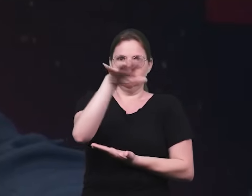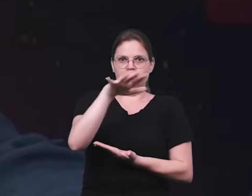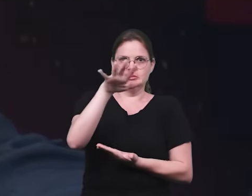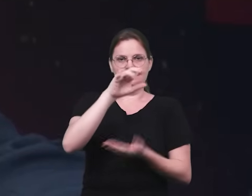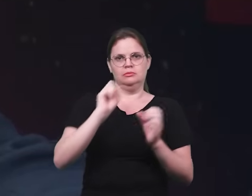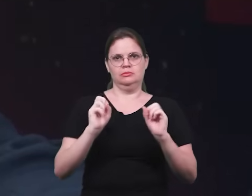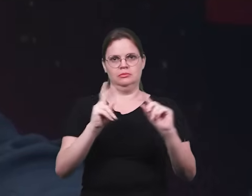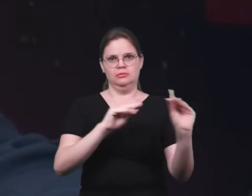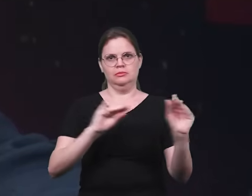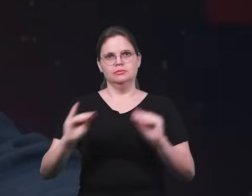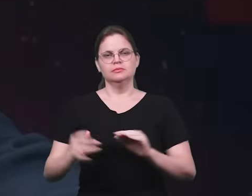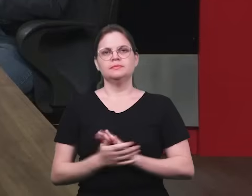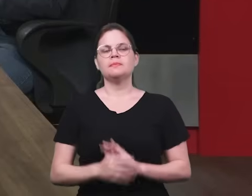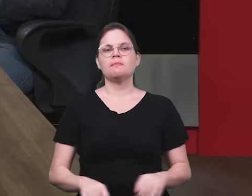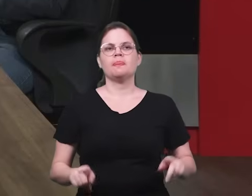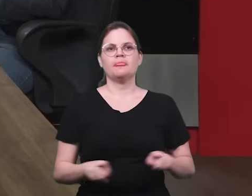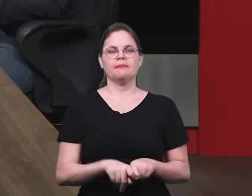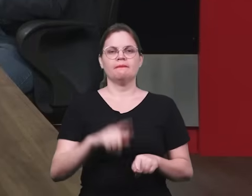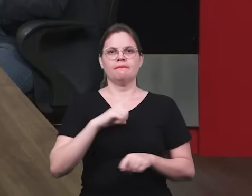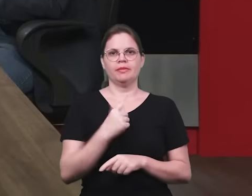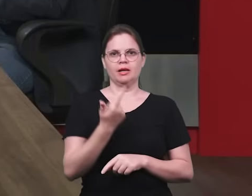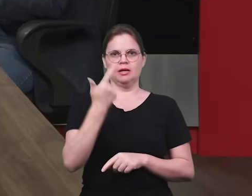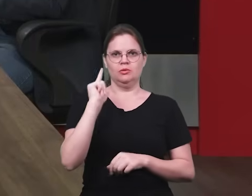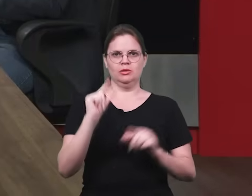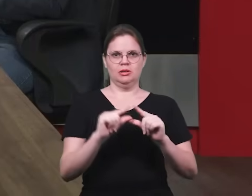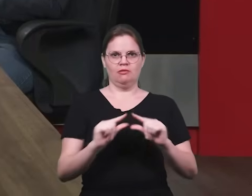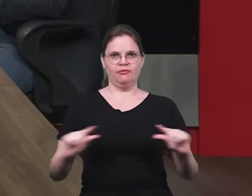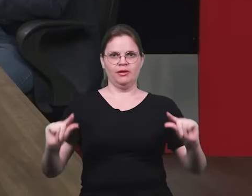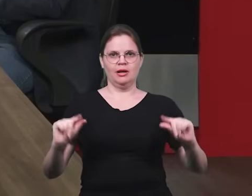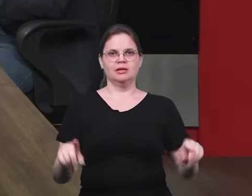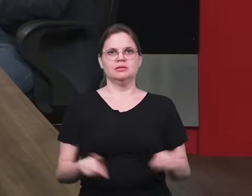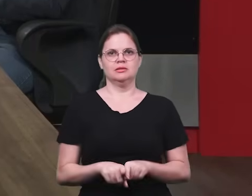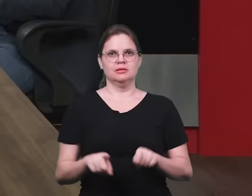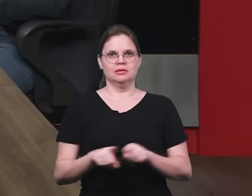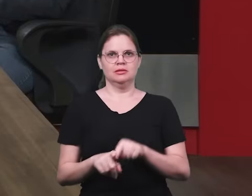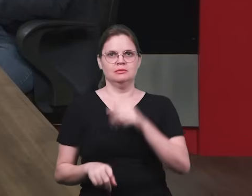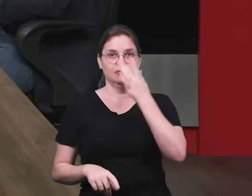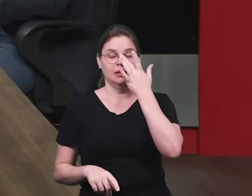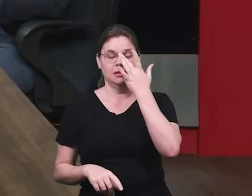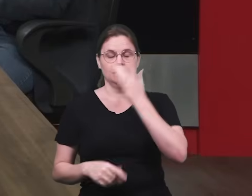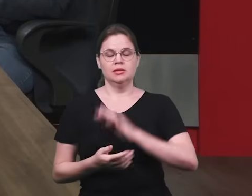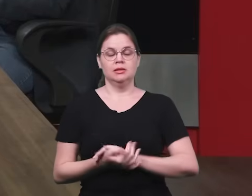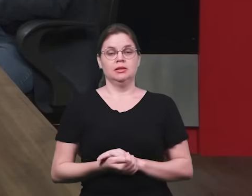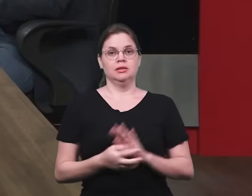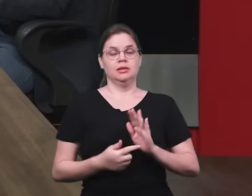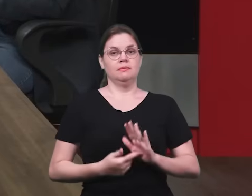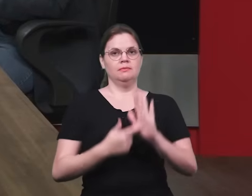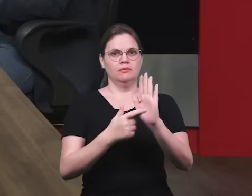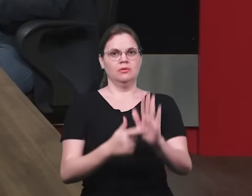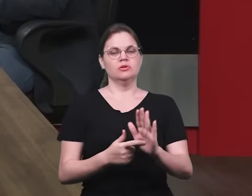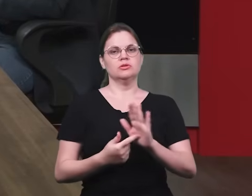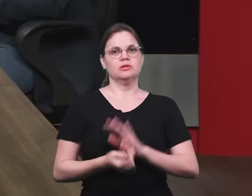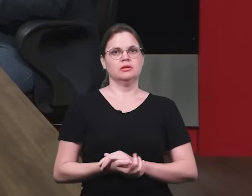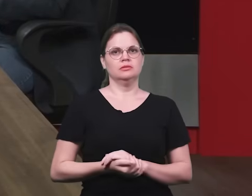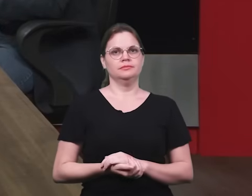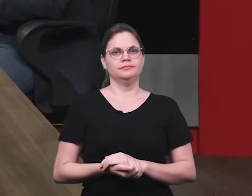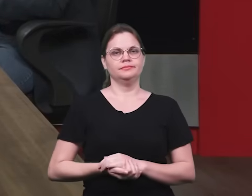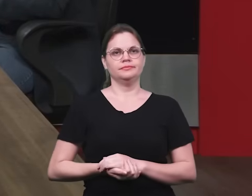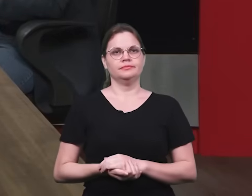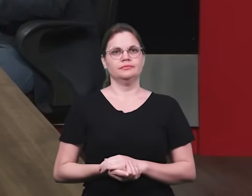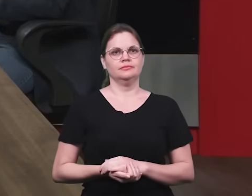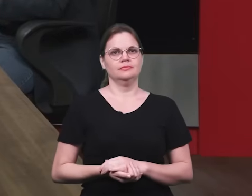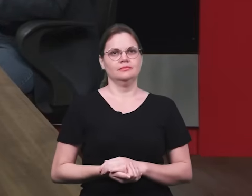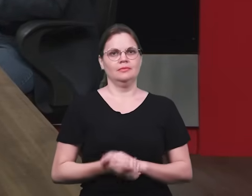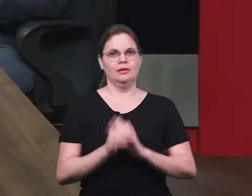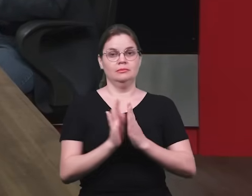Há uma outra expressão também que vai surgindo, isso apareceu também no terceiro dia, que é